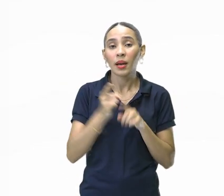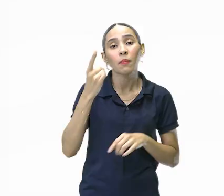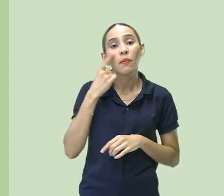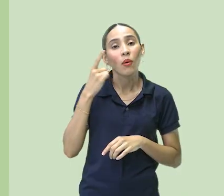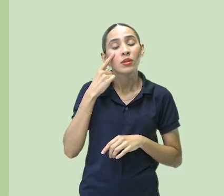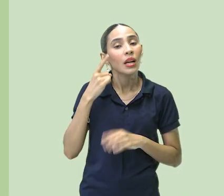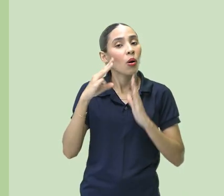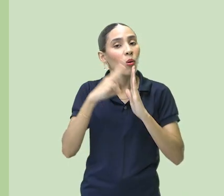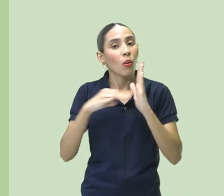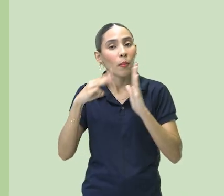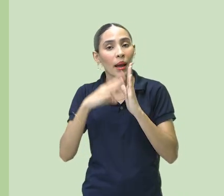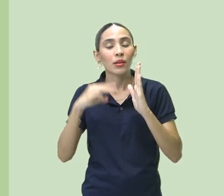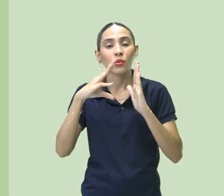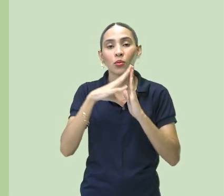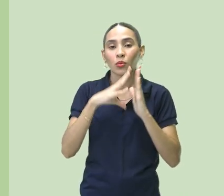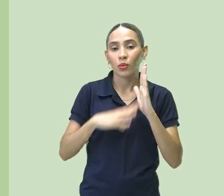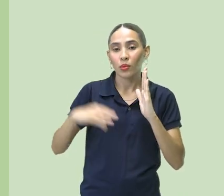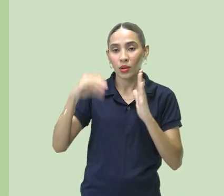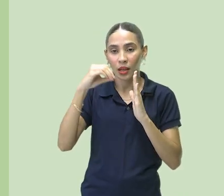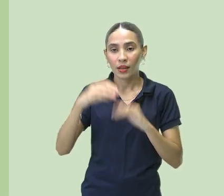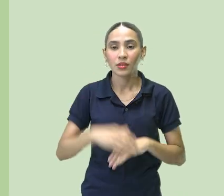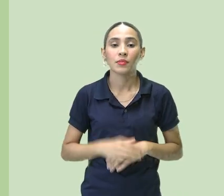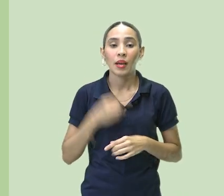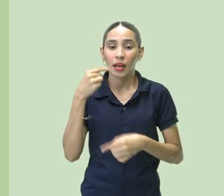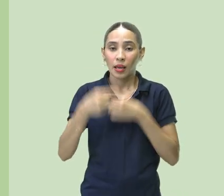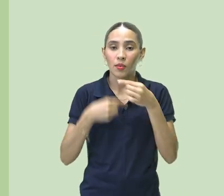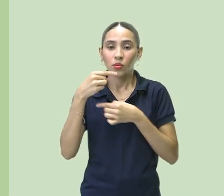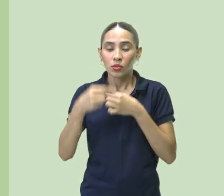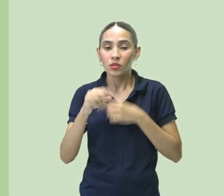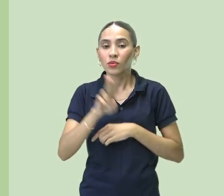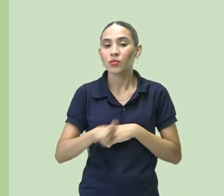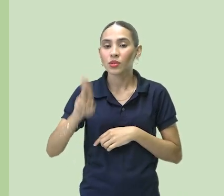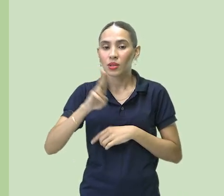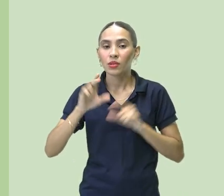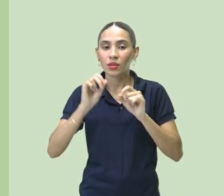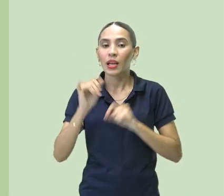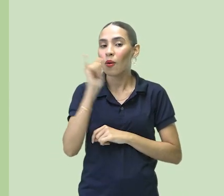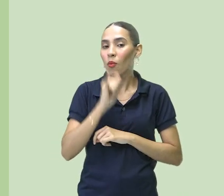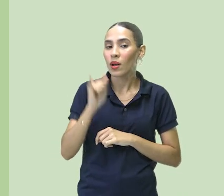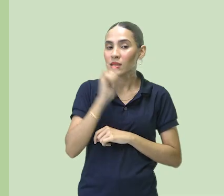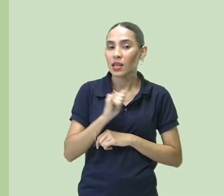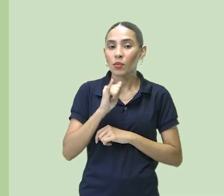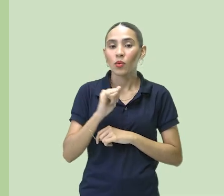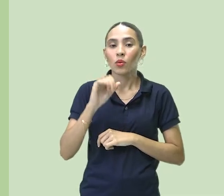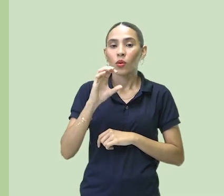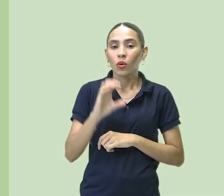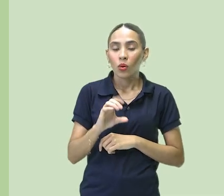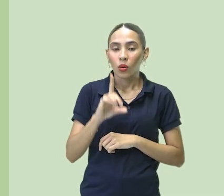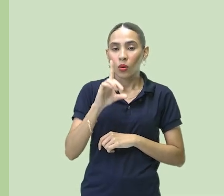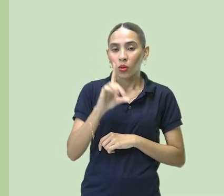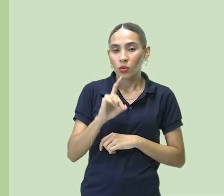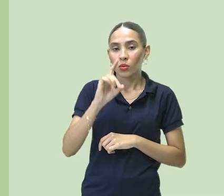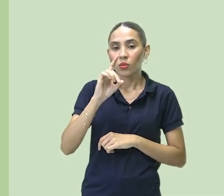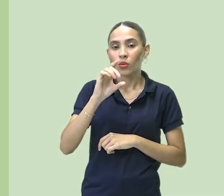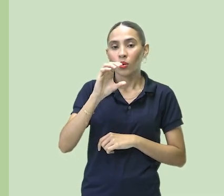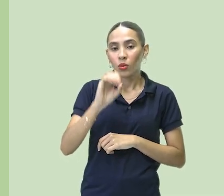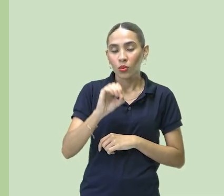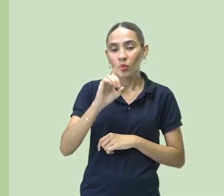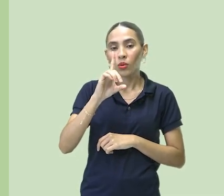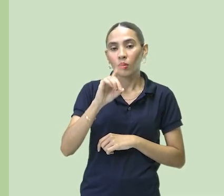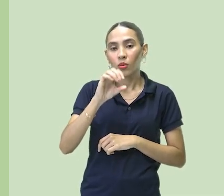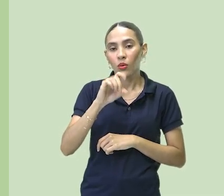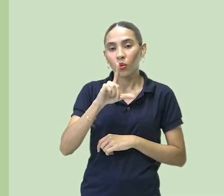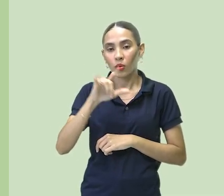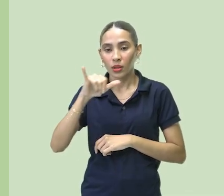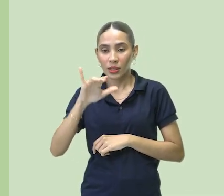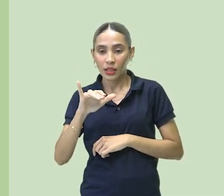o método da clonagem reprodutiva através do exemplo da clonagem da ovelha Dolly, onde são usados 2